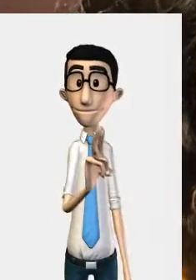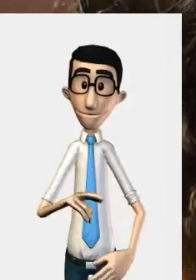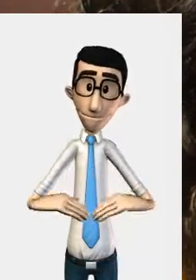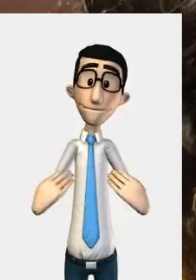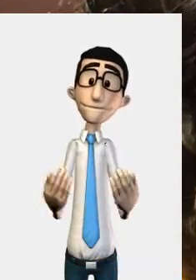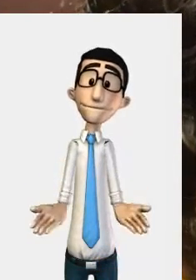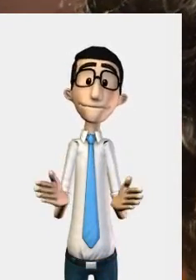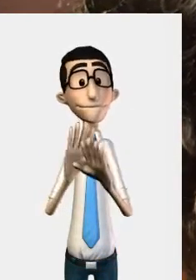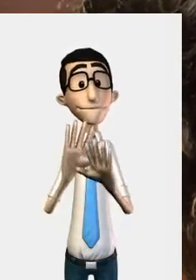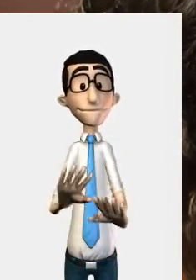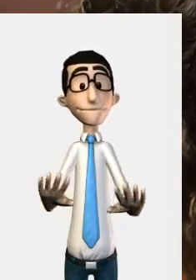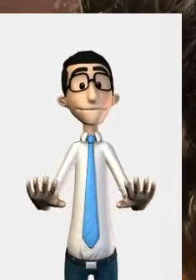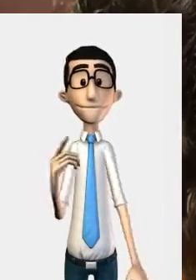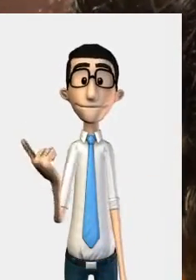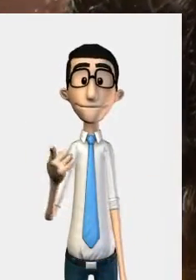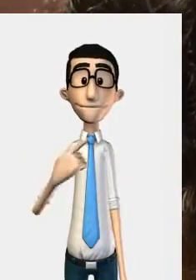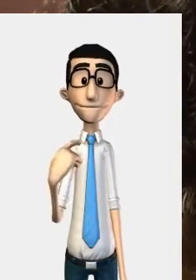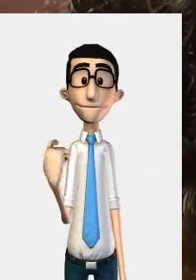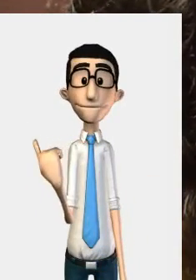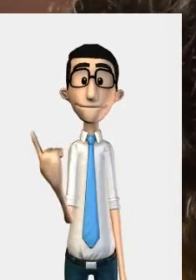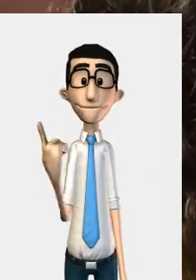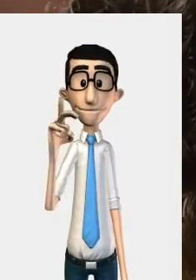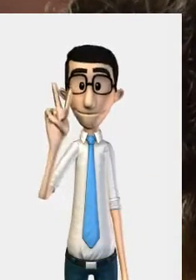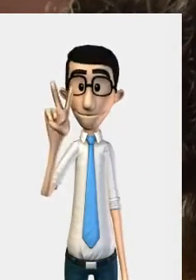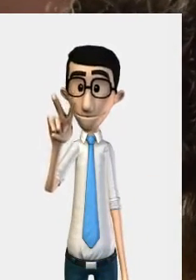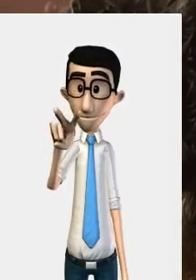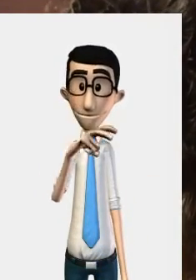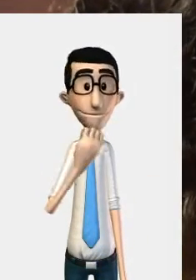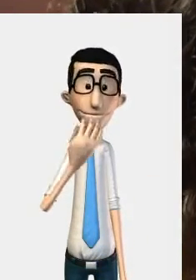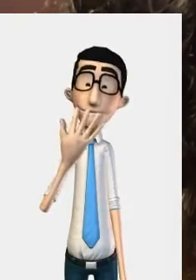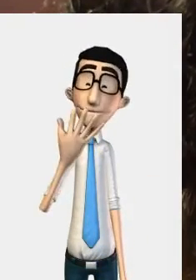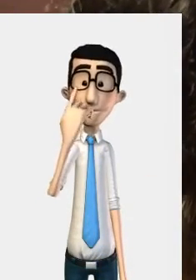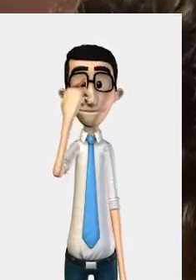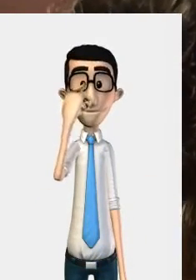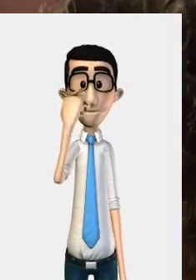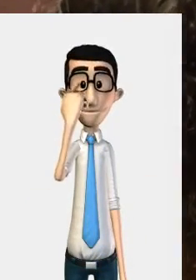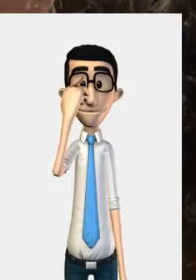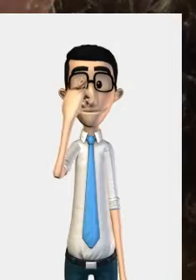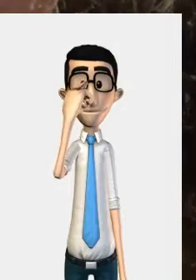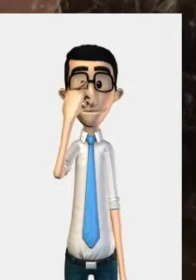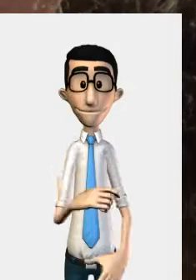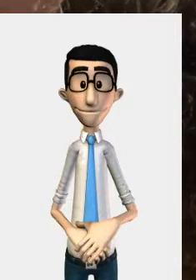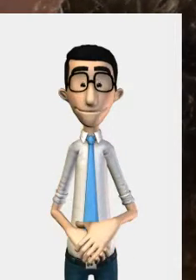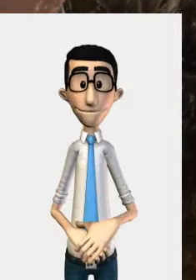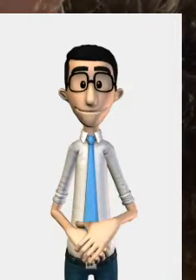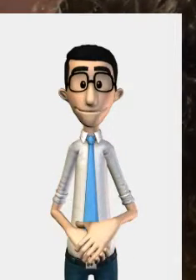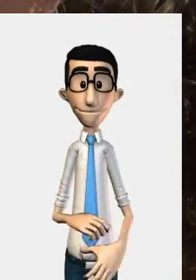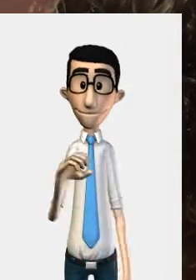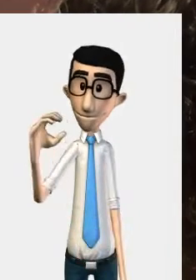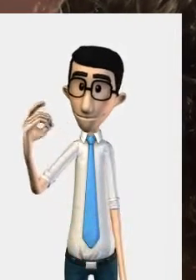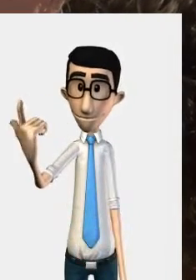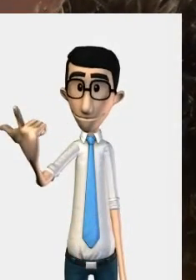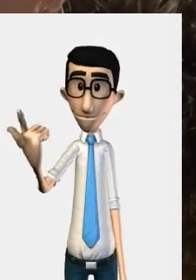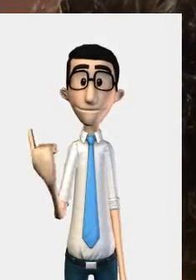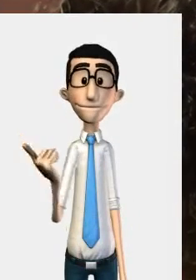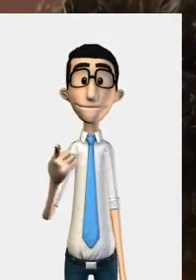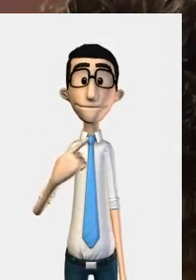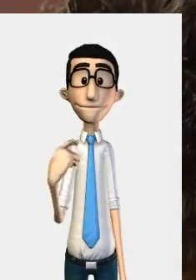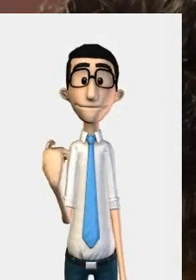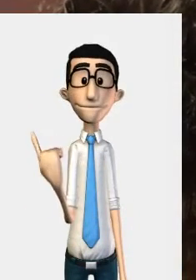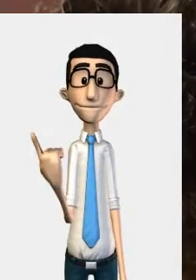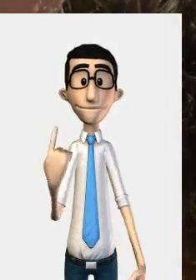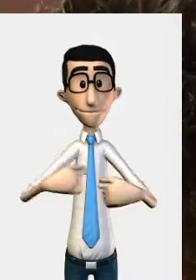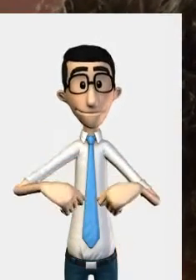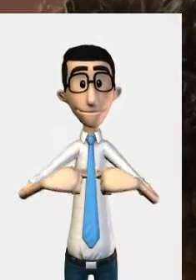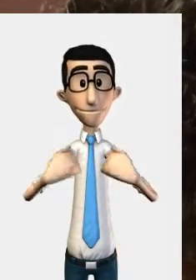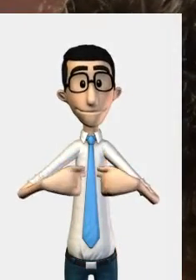existem são parâmetros de recomendação do que é recomendado. Nos Estados Unidos o que é feito é uma pessoa maior de 18